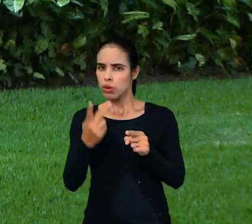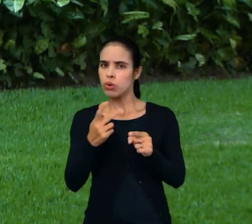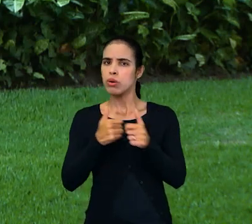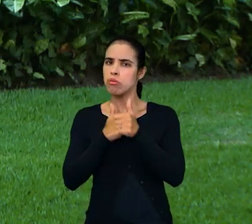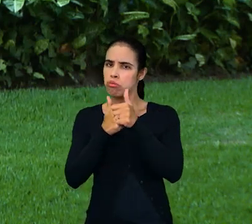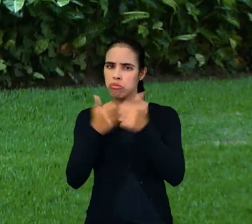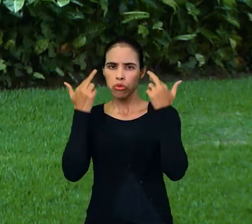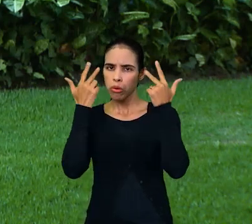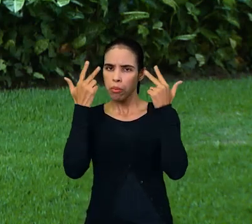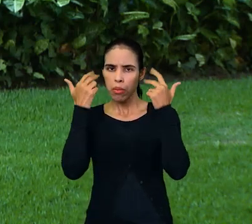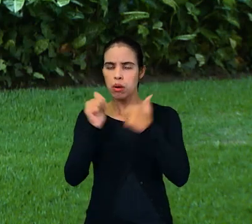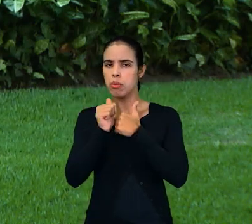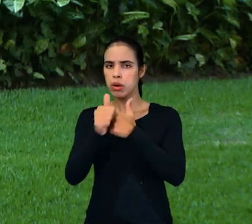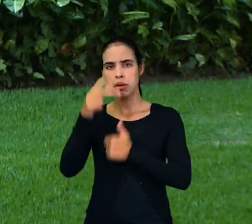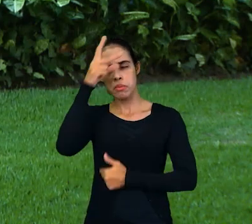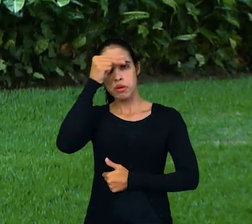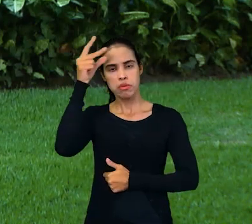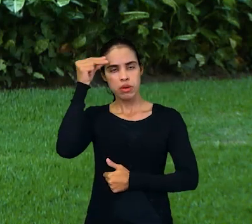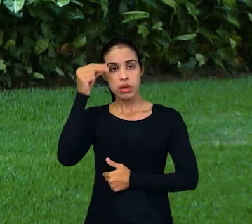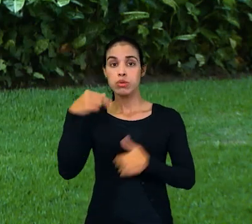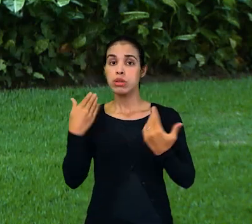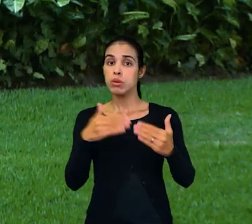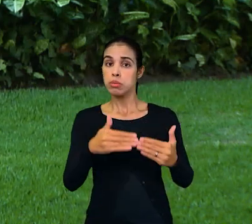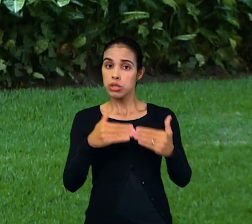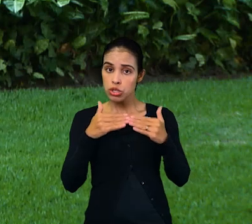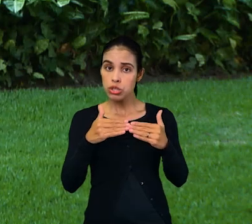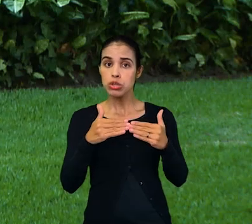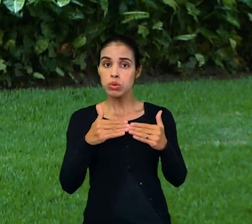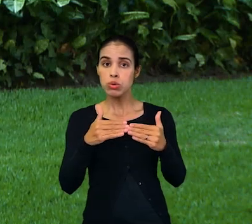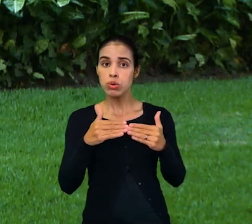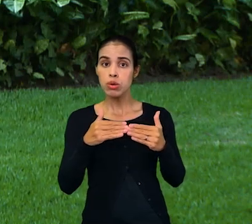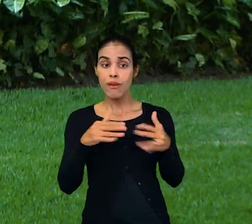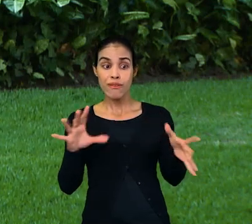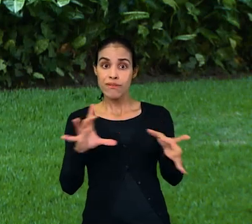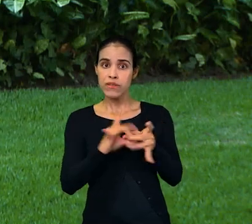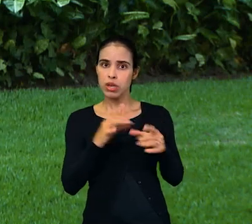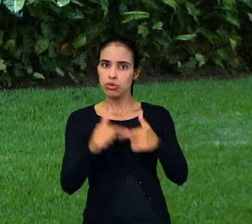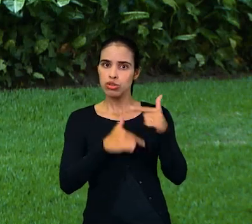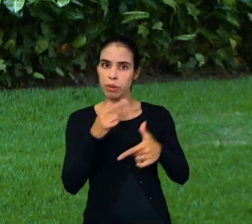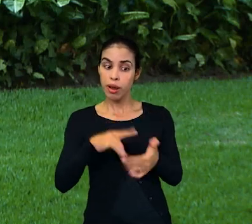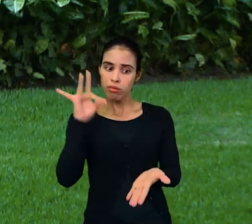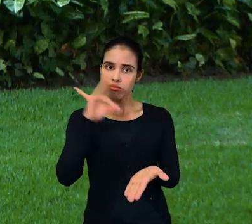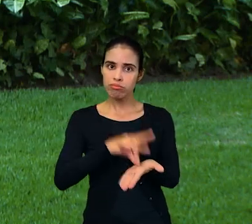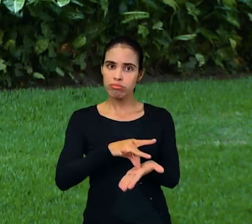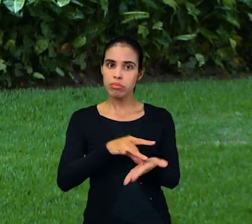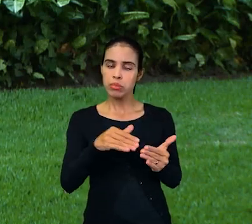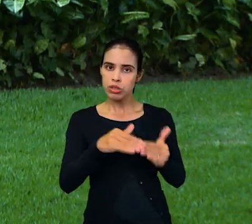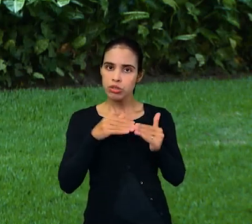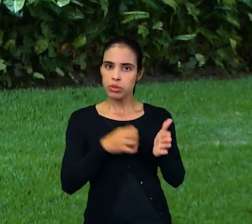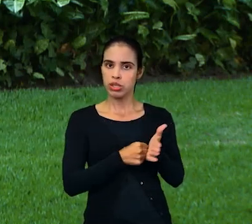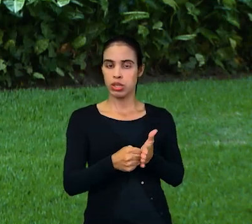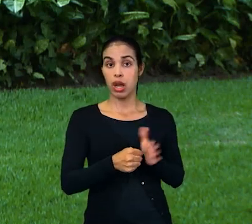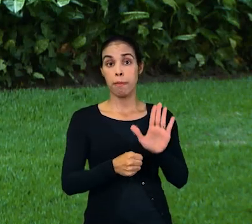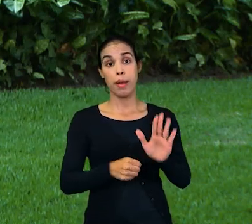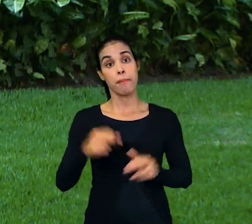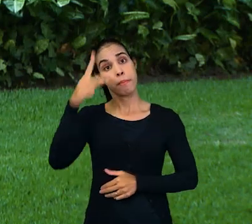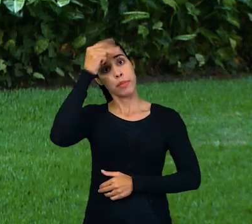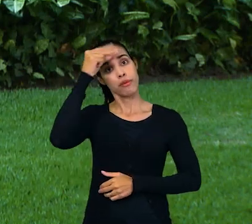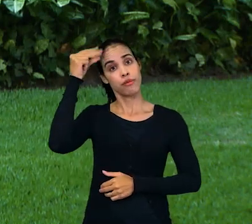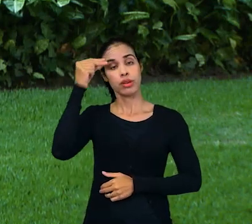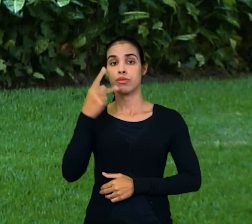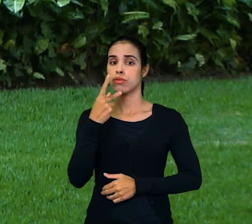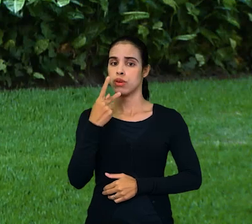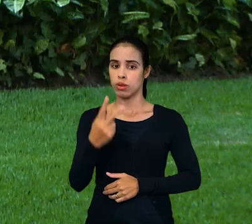ainda que era comum acompanhar o prefeito em viagens. Por isso, solicitou o reconhecimento do vínculo de emprego. Em defesa,